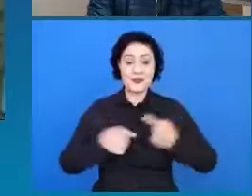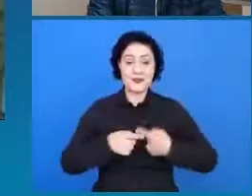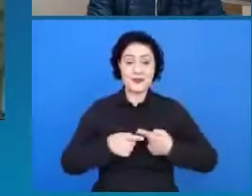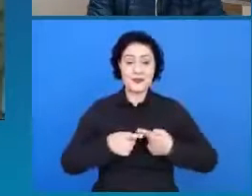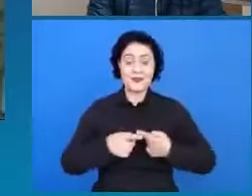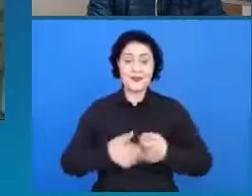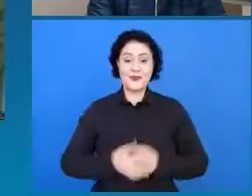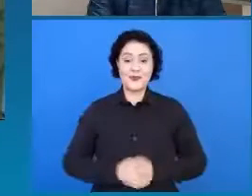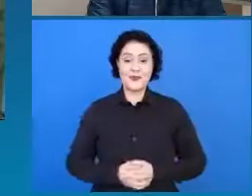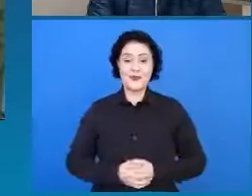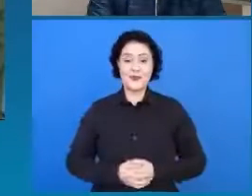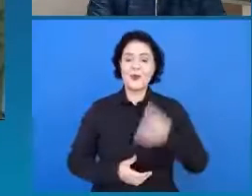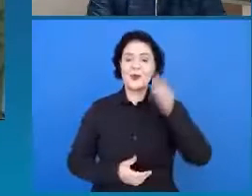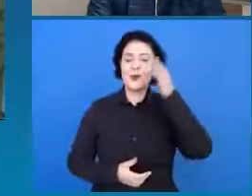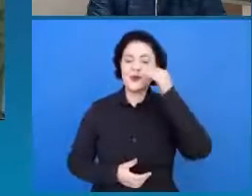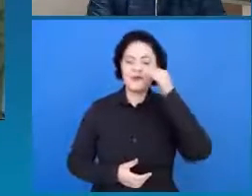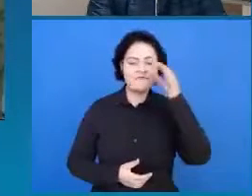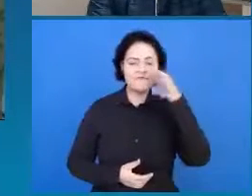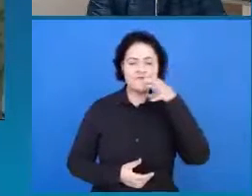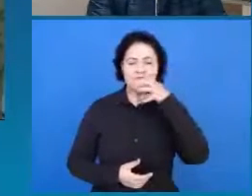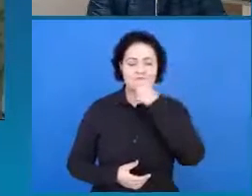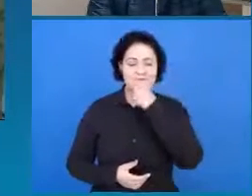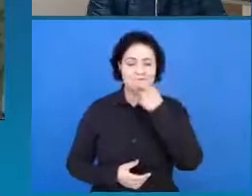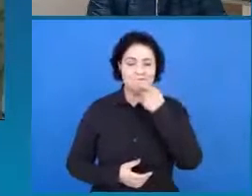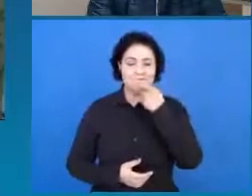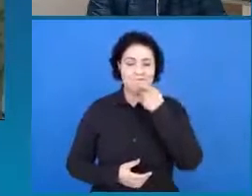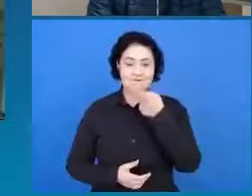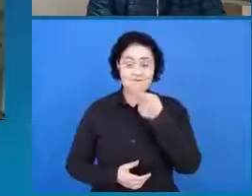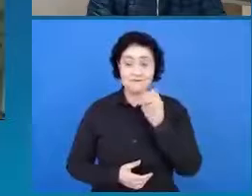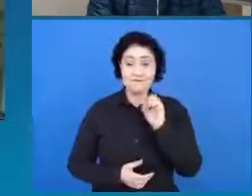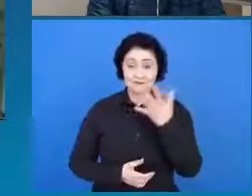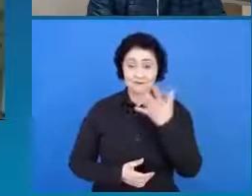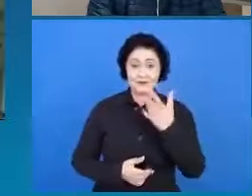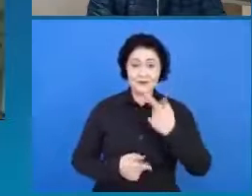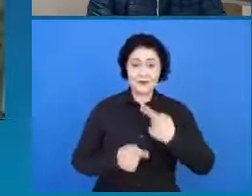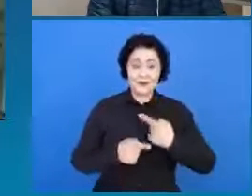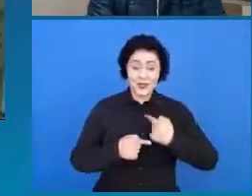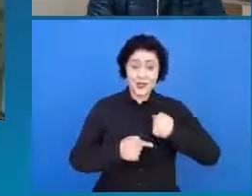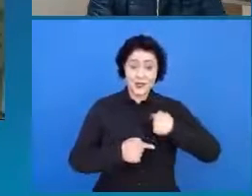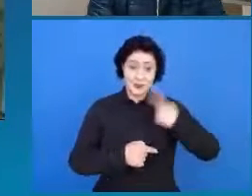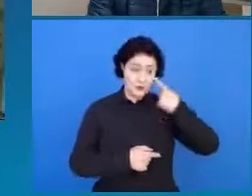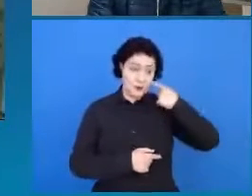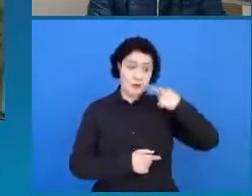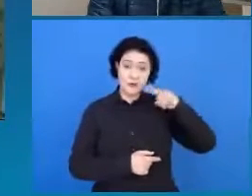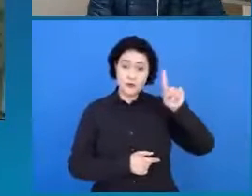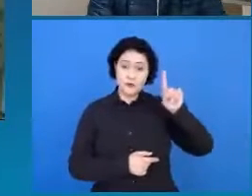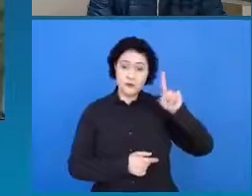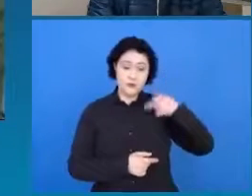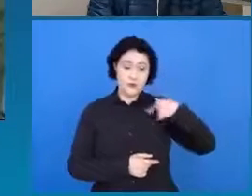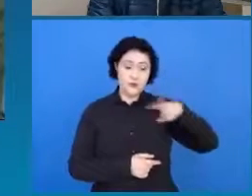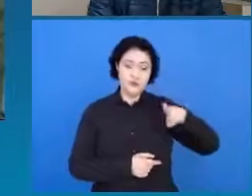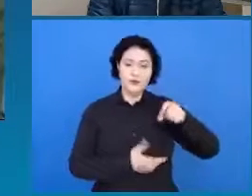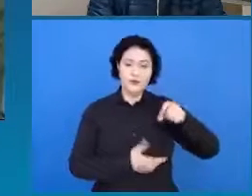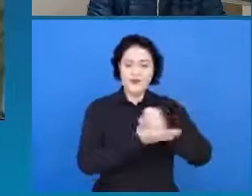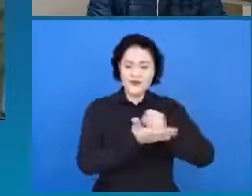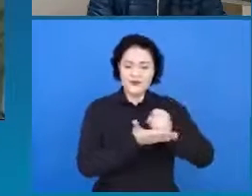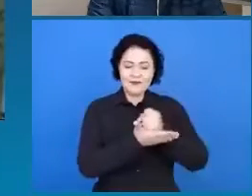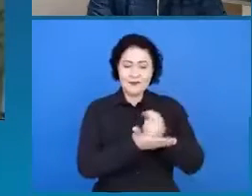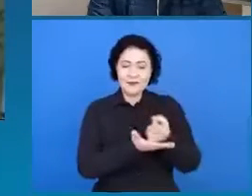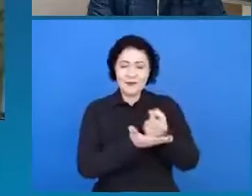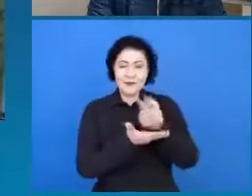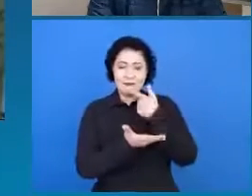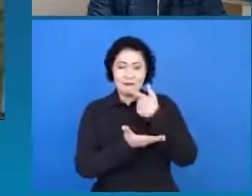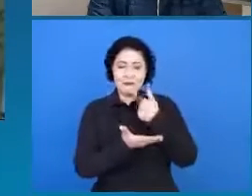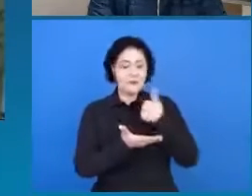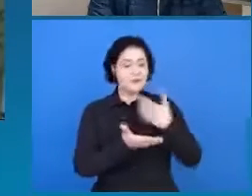serão curiosidades muito rápidas eu fui a uma farmácia a comprar o medicamento e daí